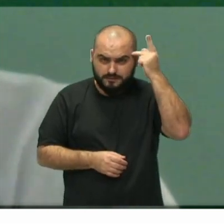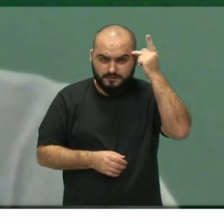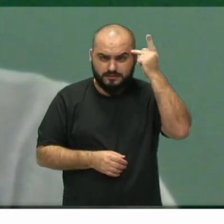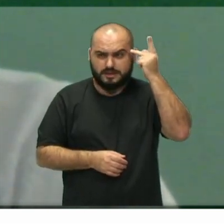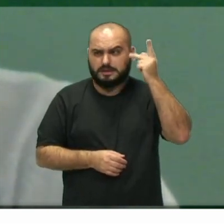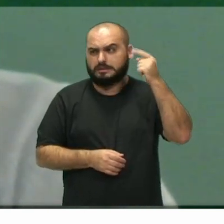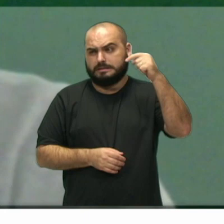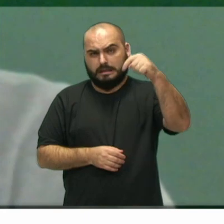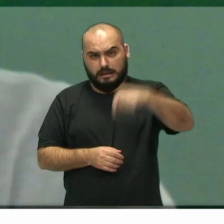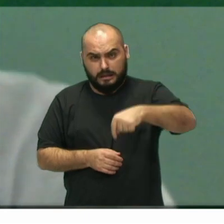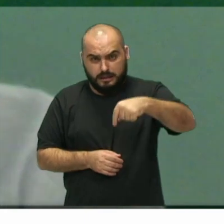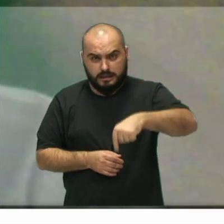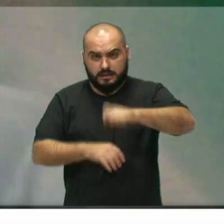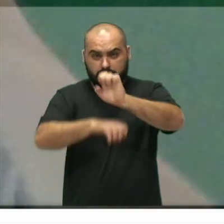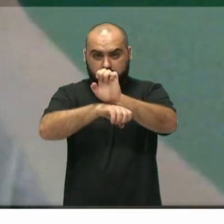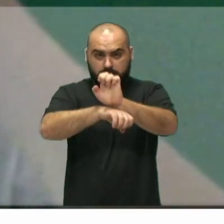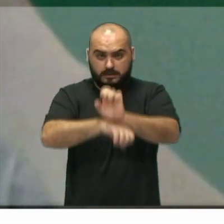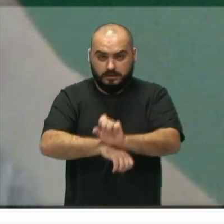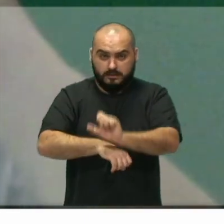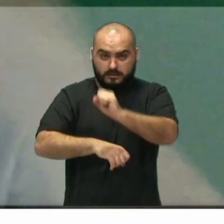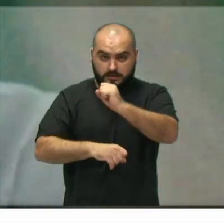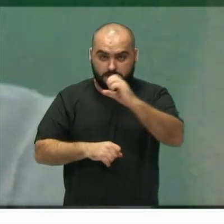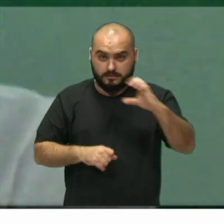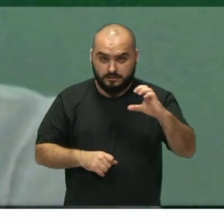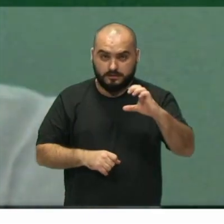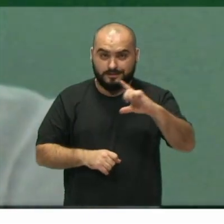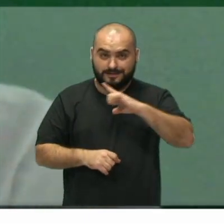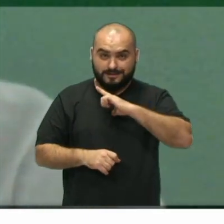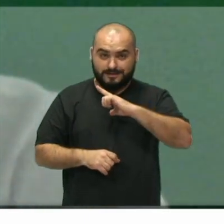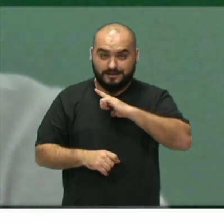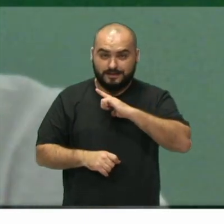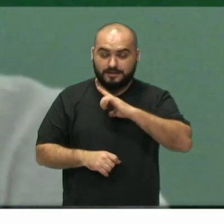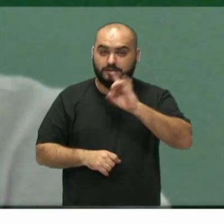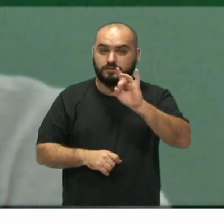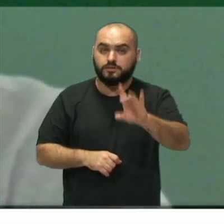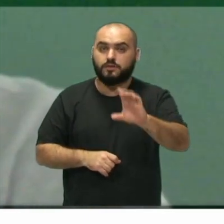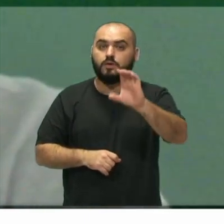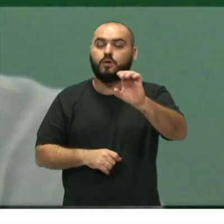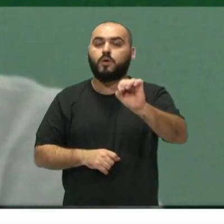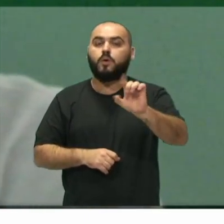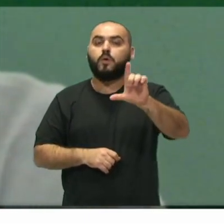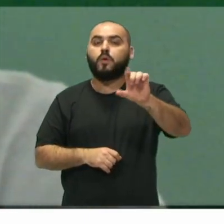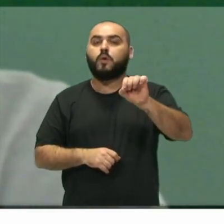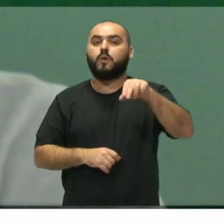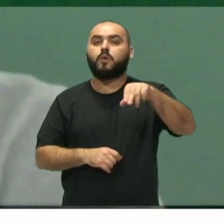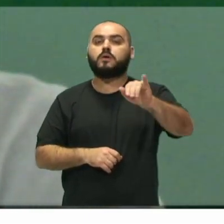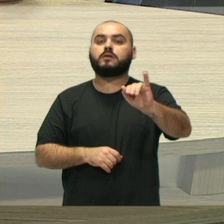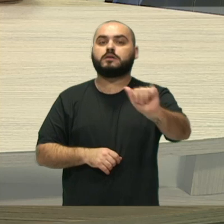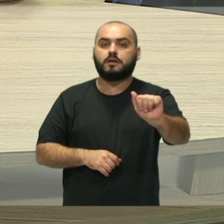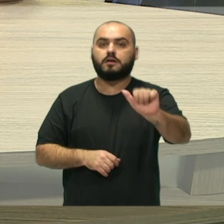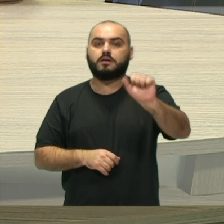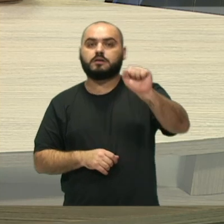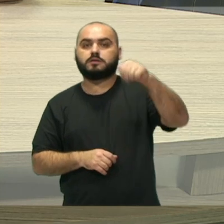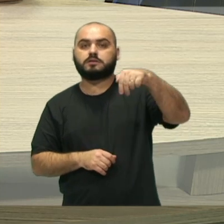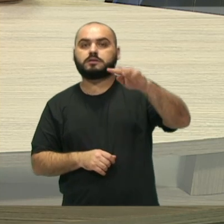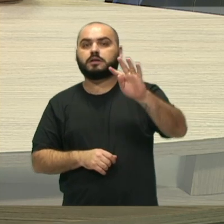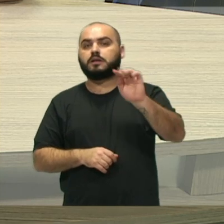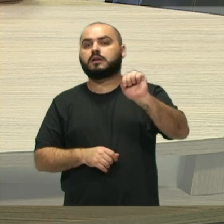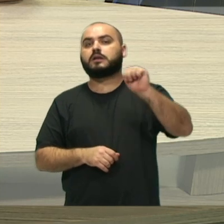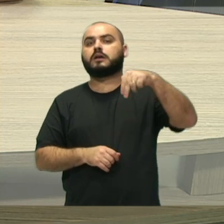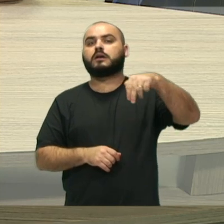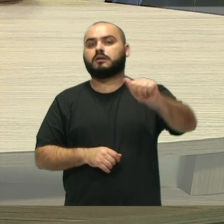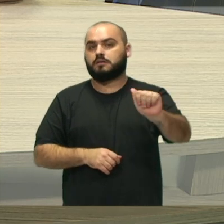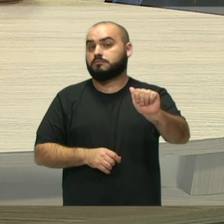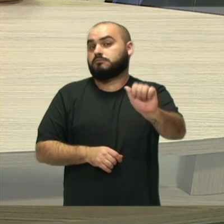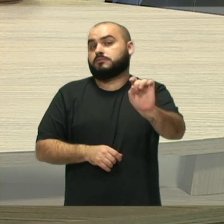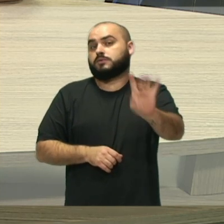briga. Aqui no estado de Santa Catarina, a gente só tem hoje a Colônia Santana para uma internação pelo SUS. Quer dizer, o